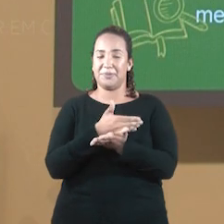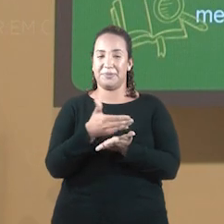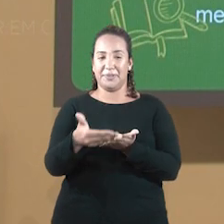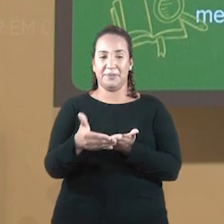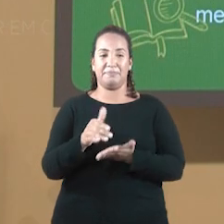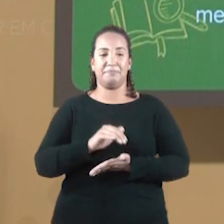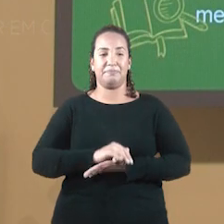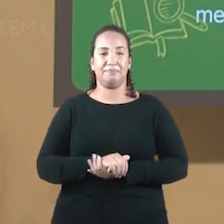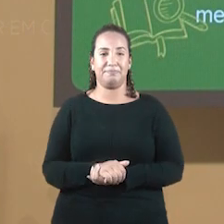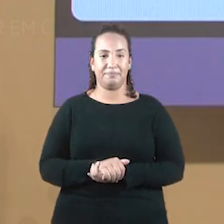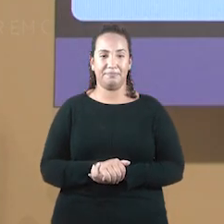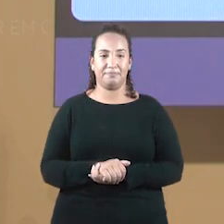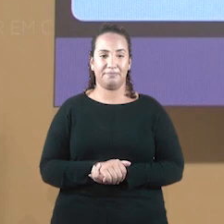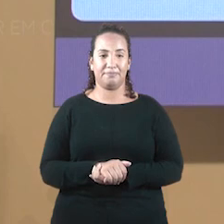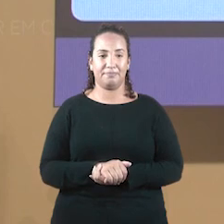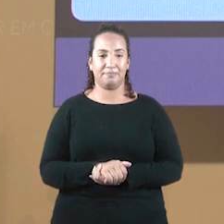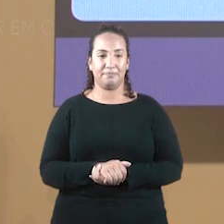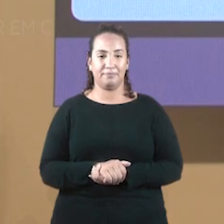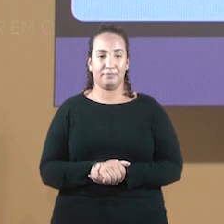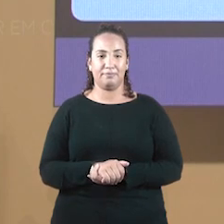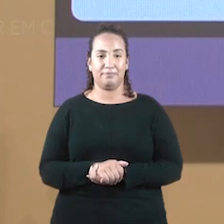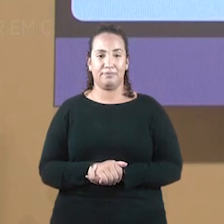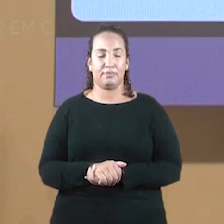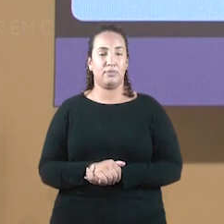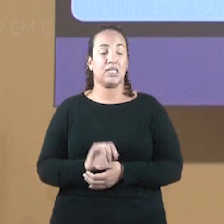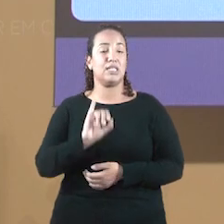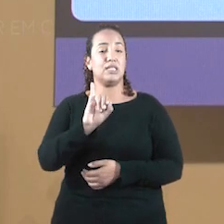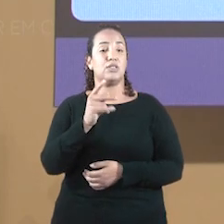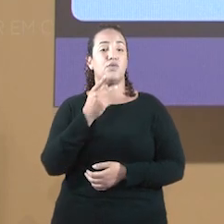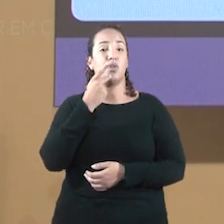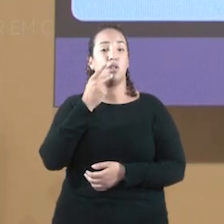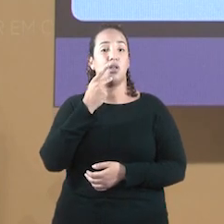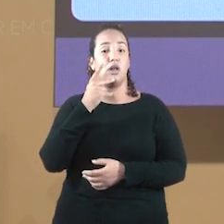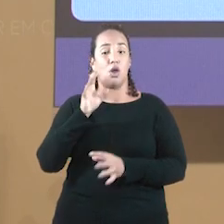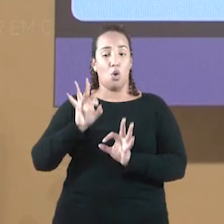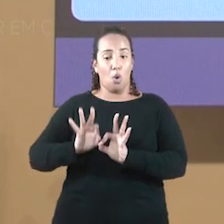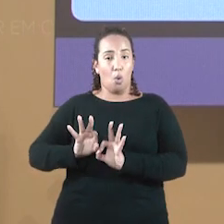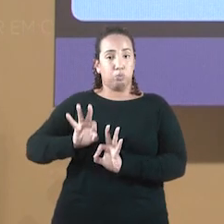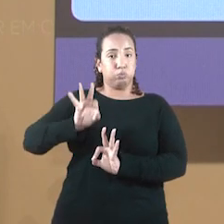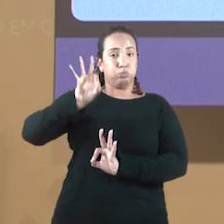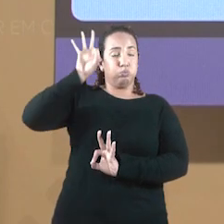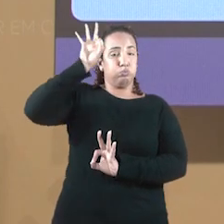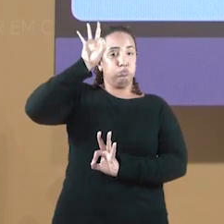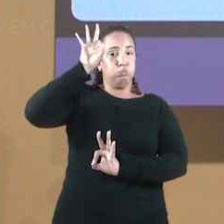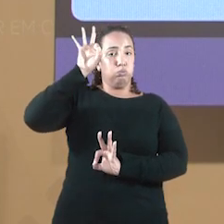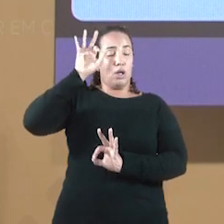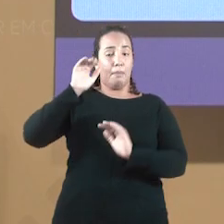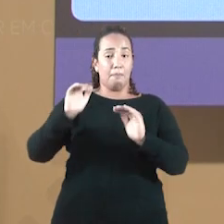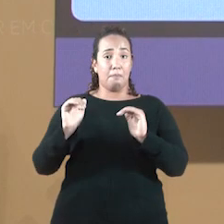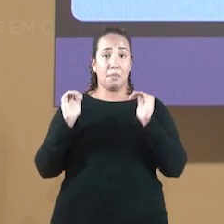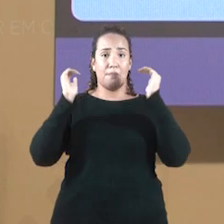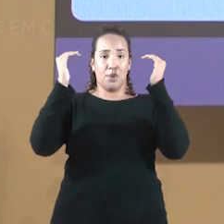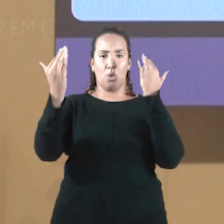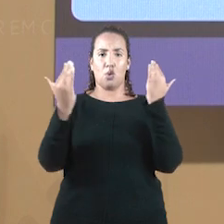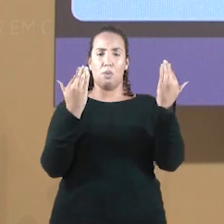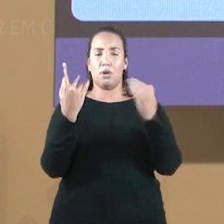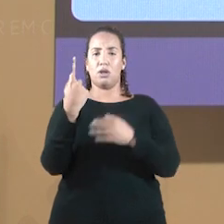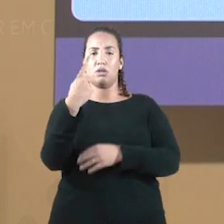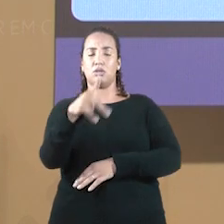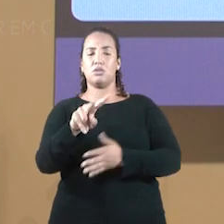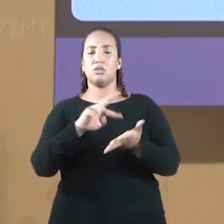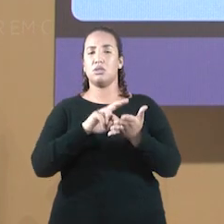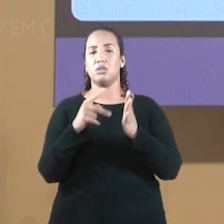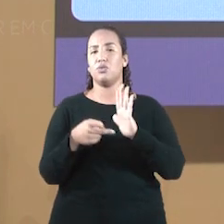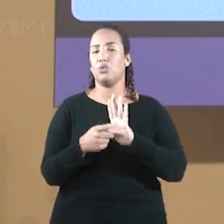começar a nossa aula. Se eu disser que o meu comprimento é maior do que o seu, o que isso significa?